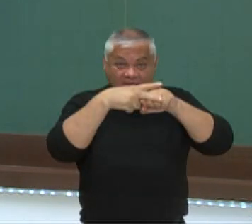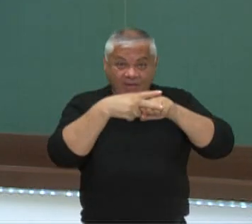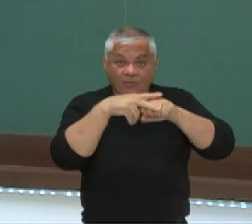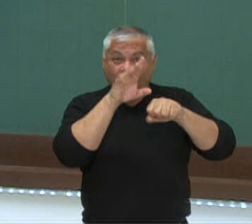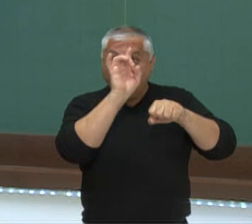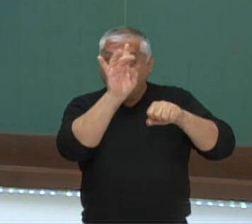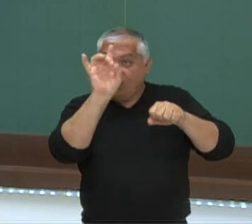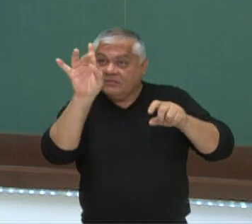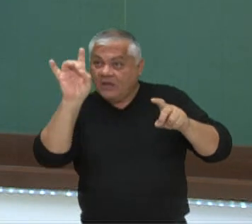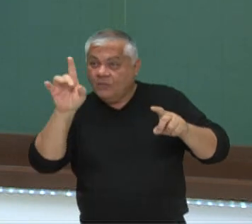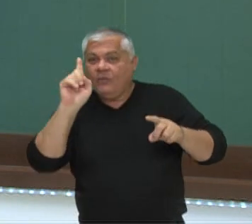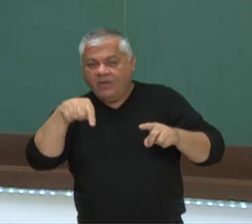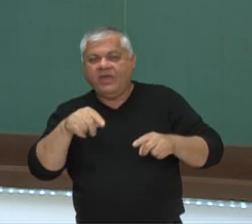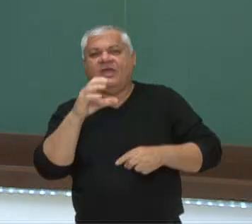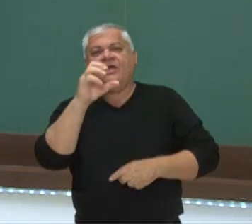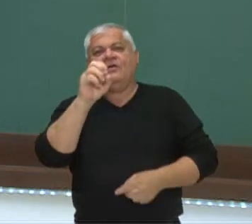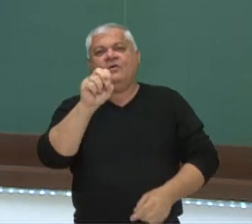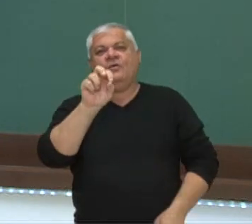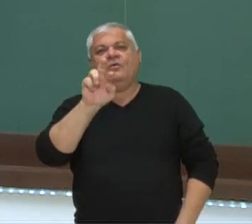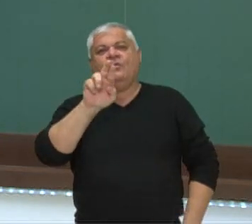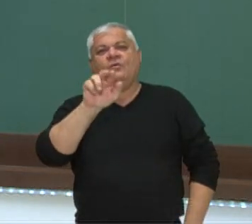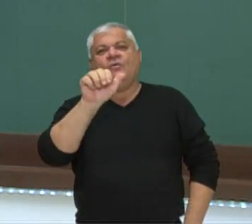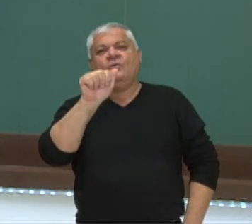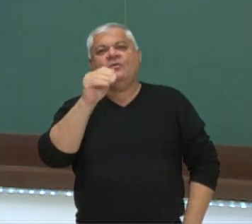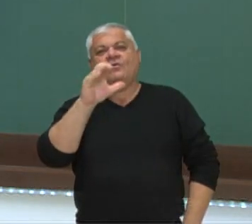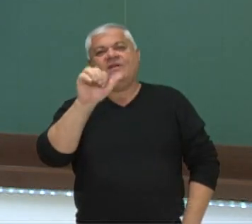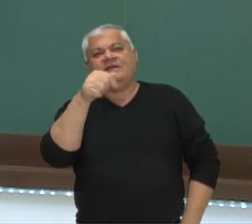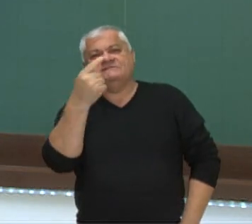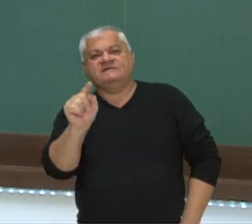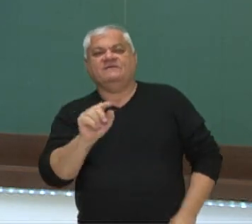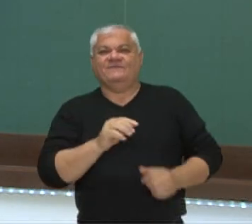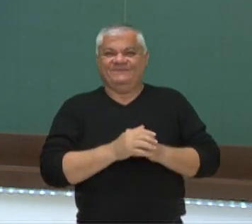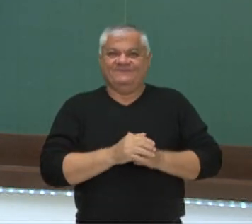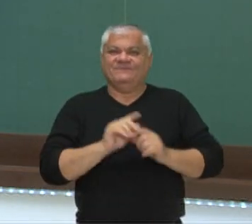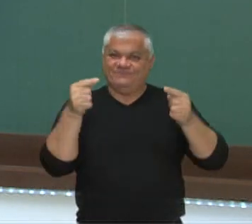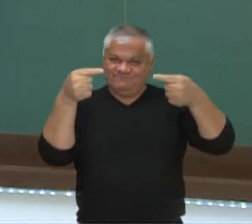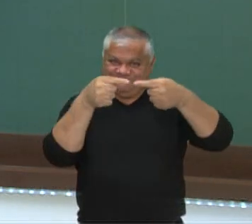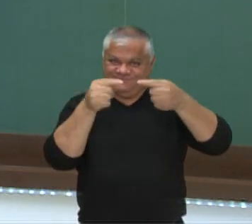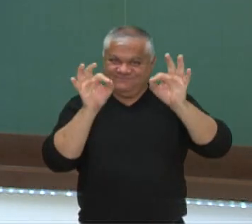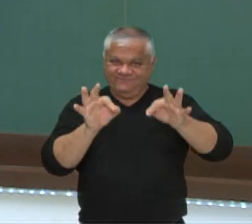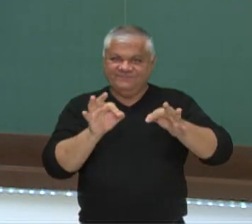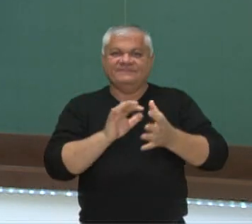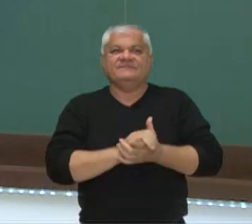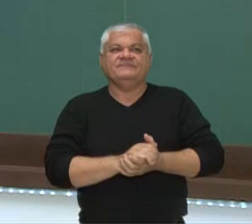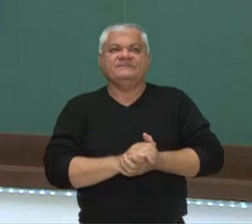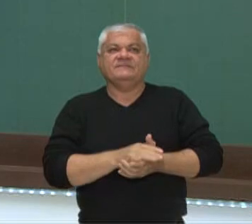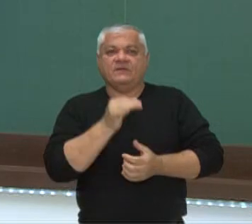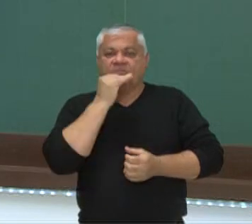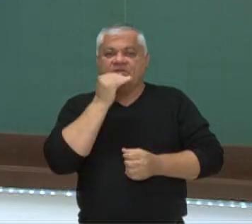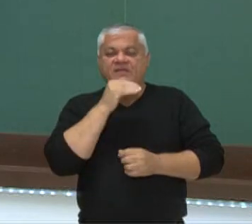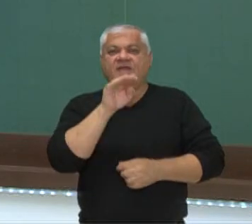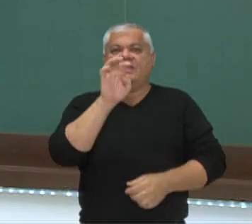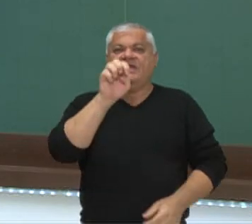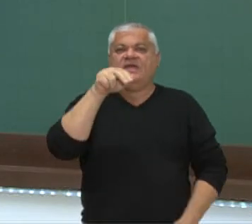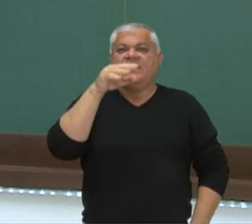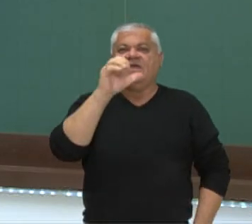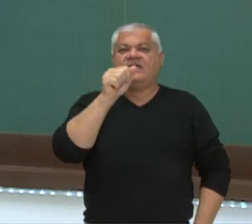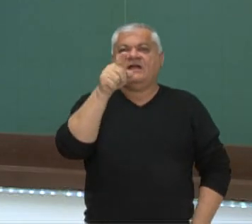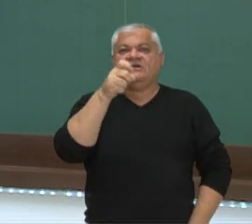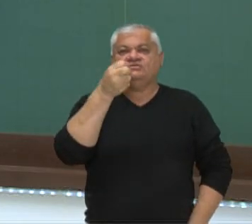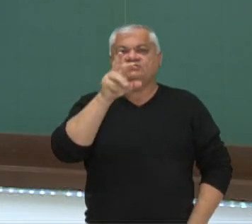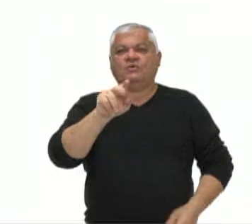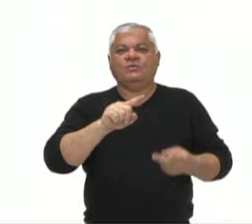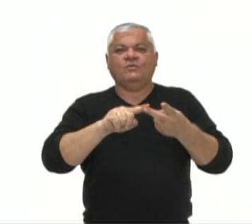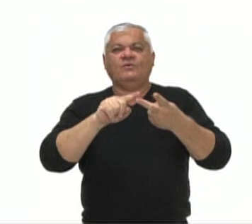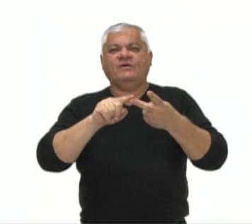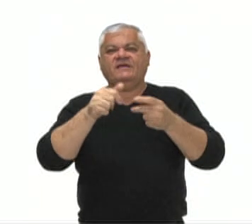forma verbal, verbo ou locução verbal é uma oração. Então temos o encaixou, o estavam,